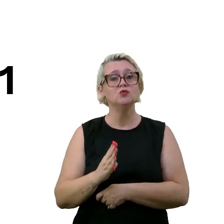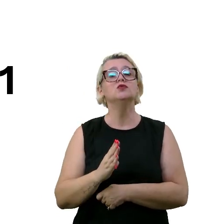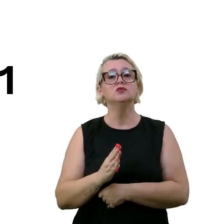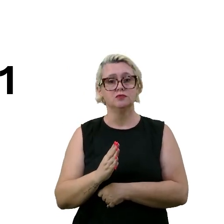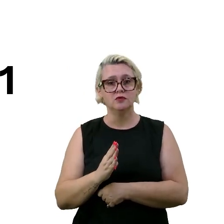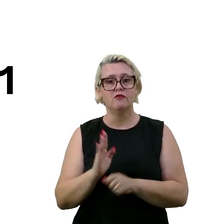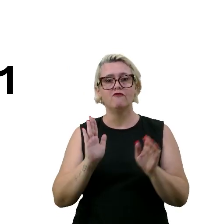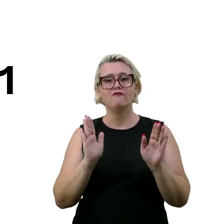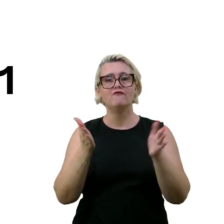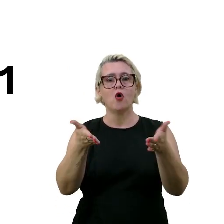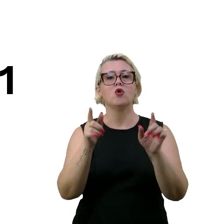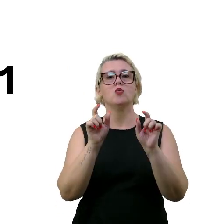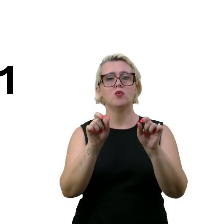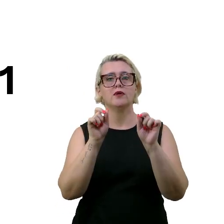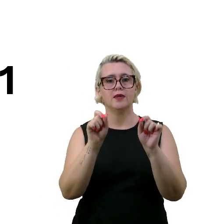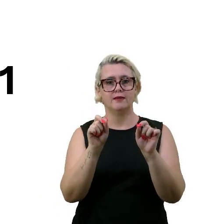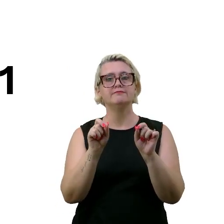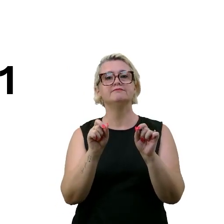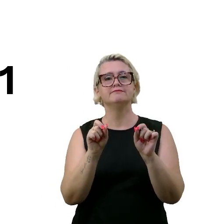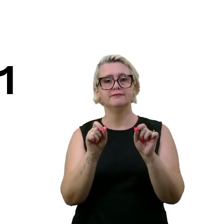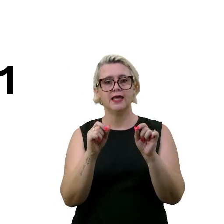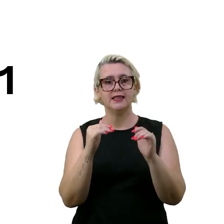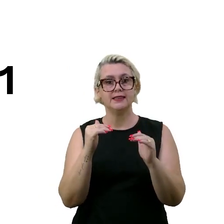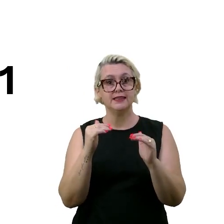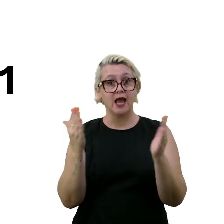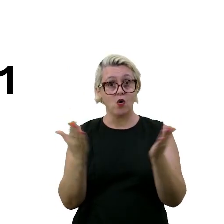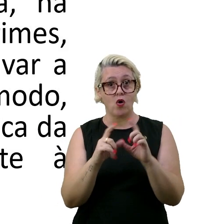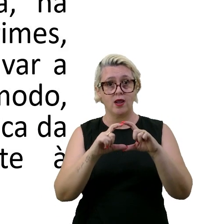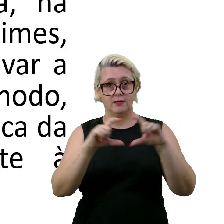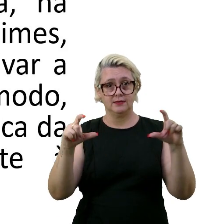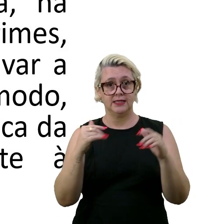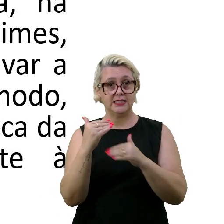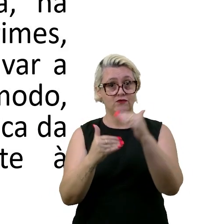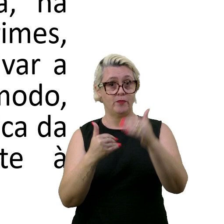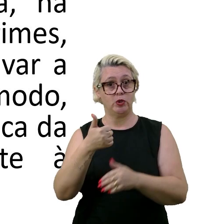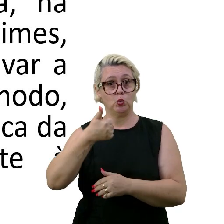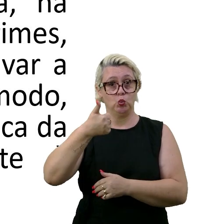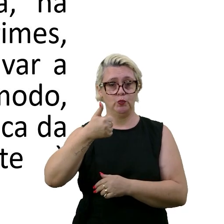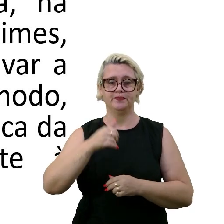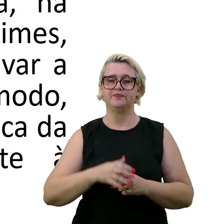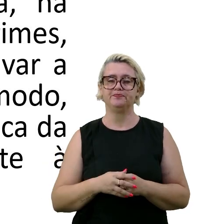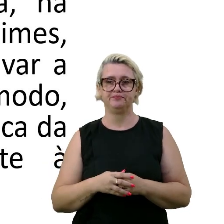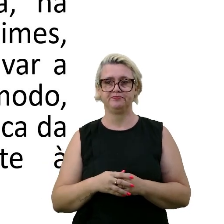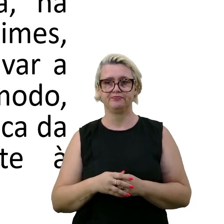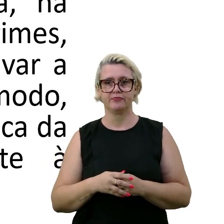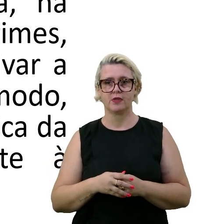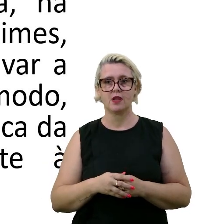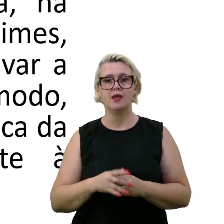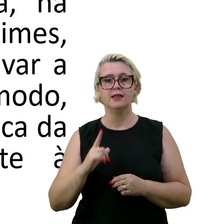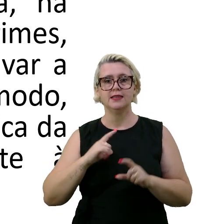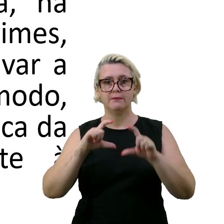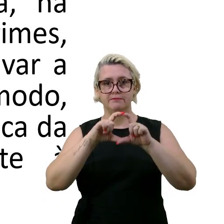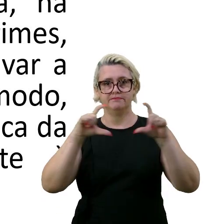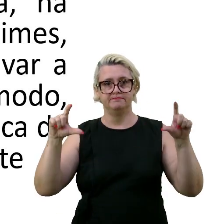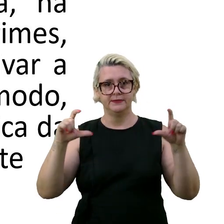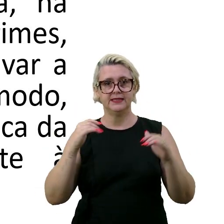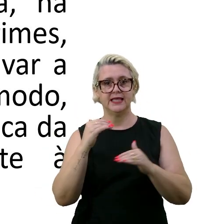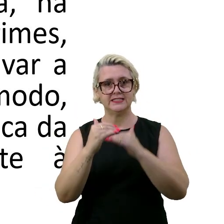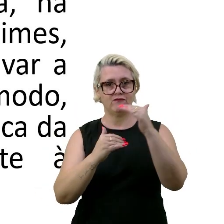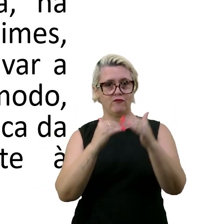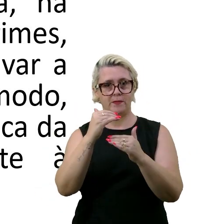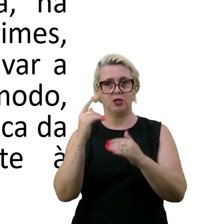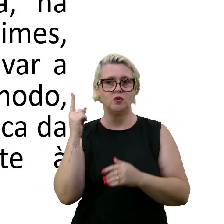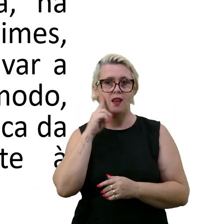aí focar nesse momento no desenvolvimento 1. Nós temos aqui o parágrafo de